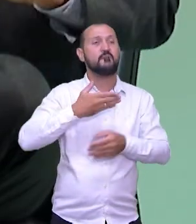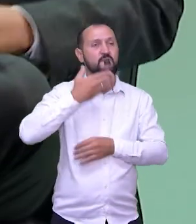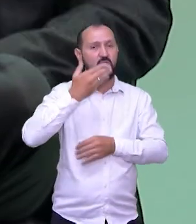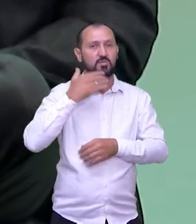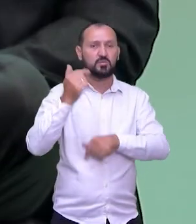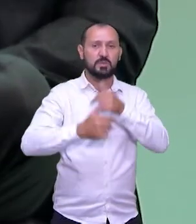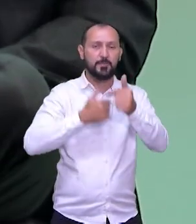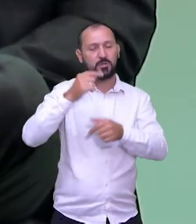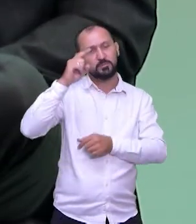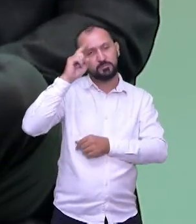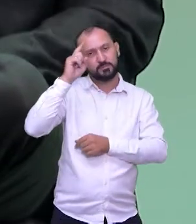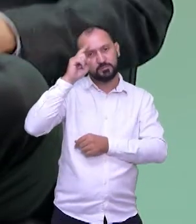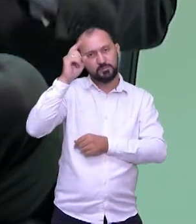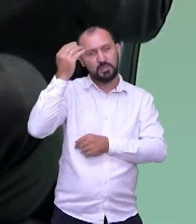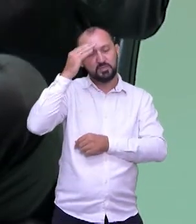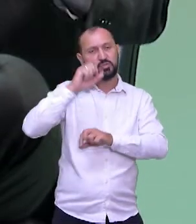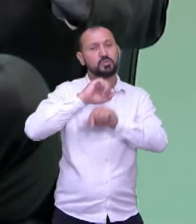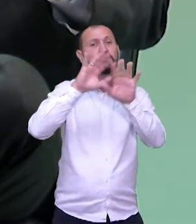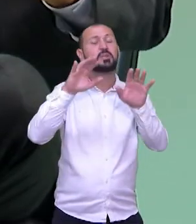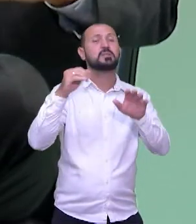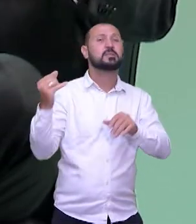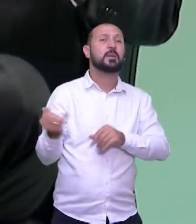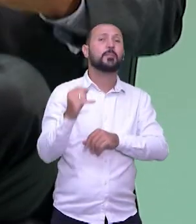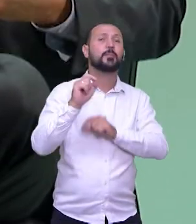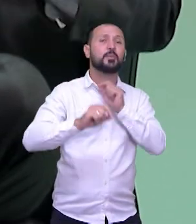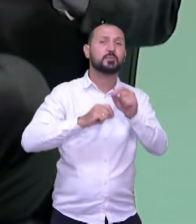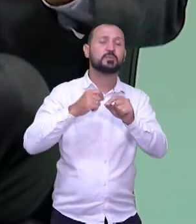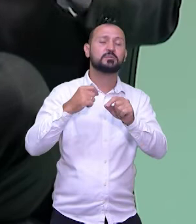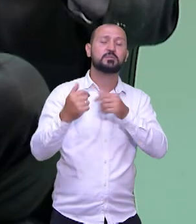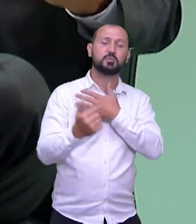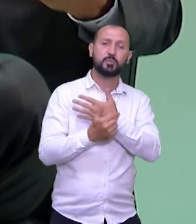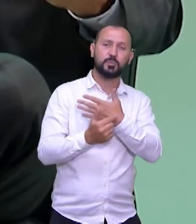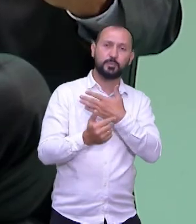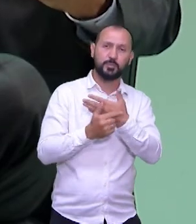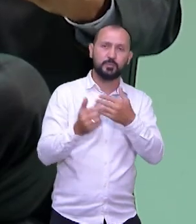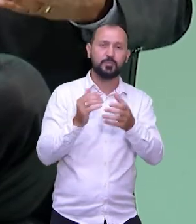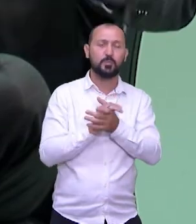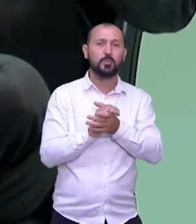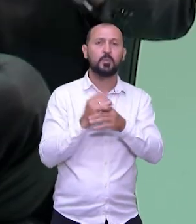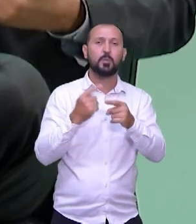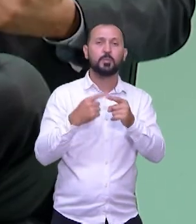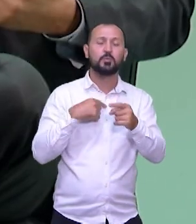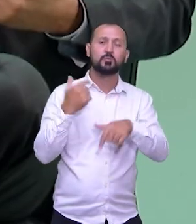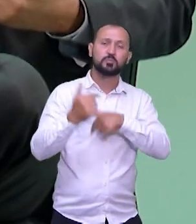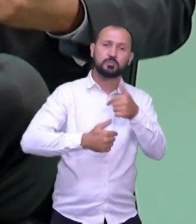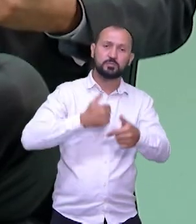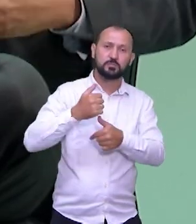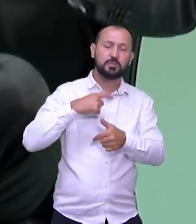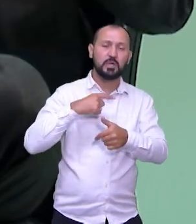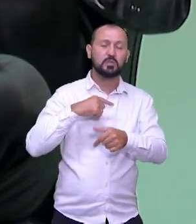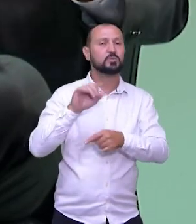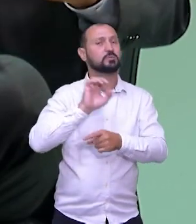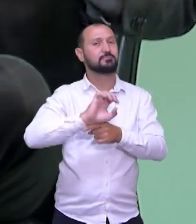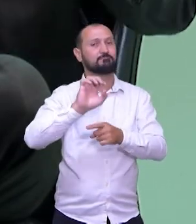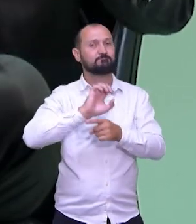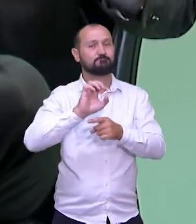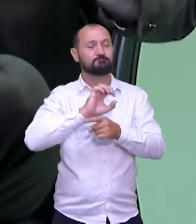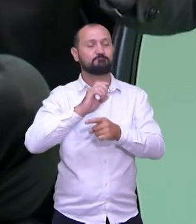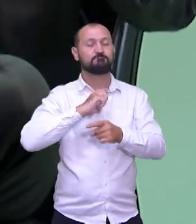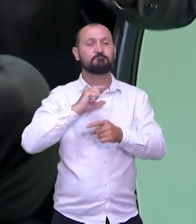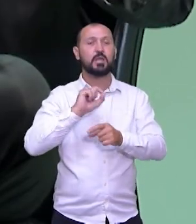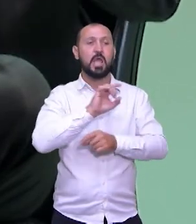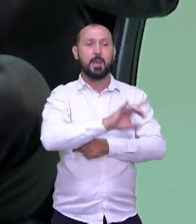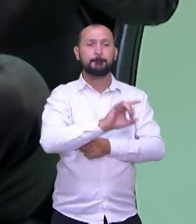facilita o nosso trabalho no dia a dia, entende a importância do nosso papel porque a partir da nossa atividade é que o Estado